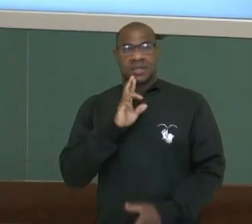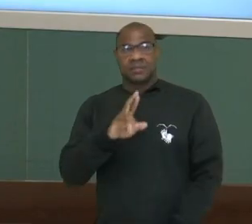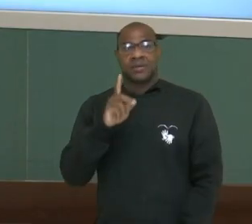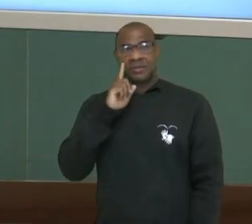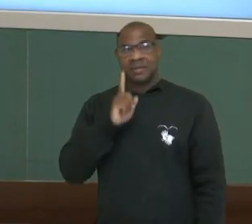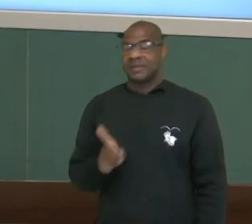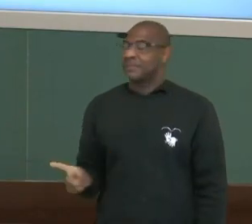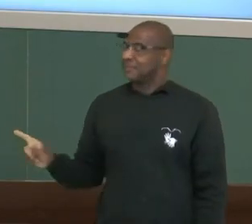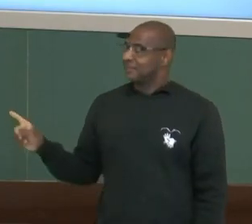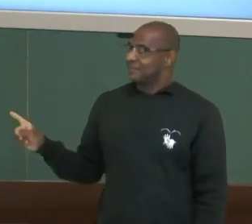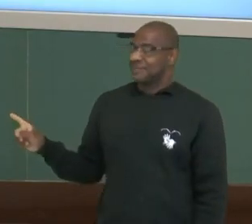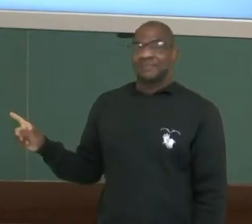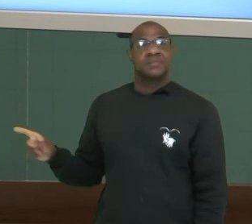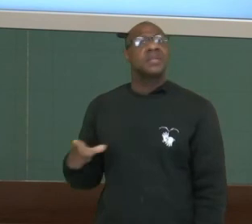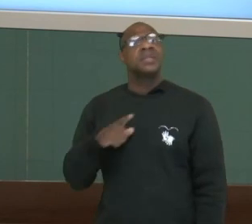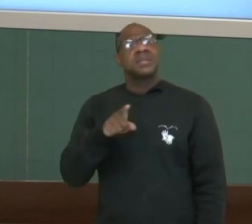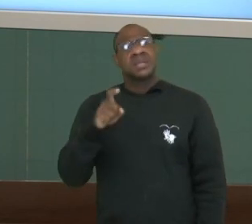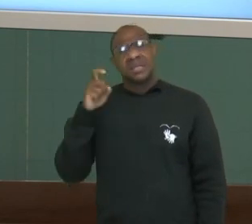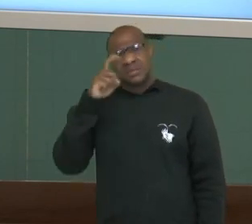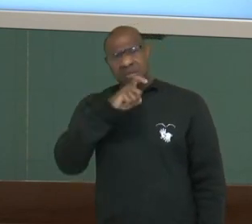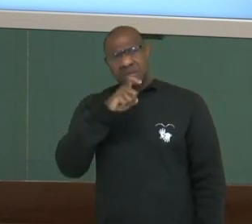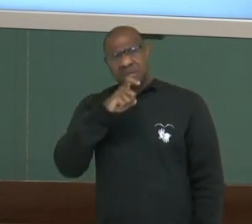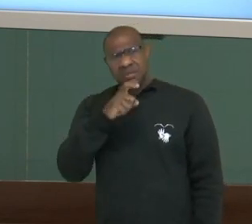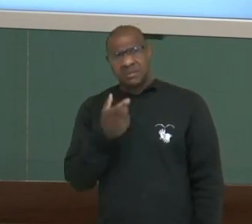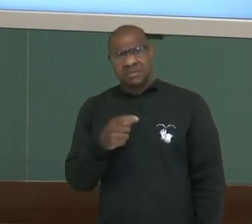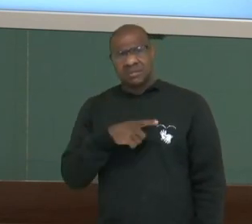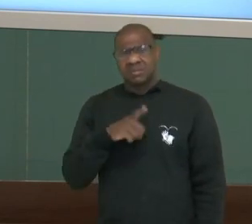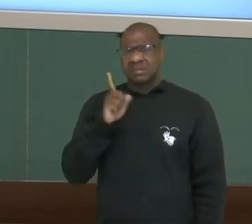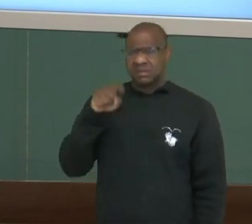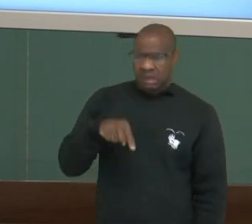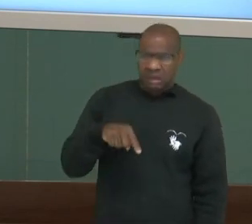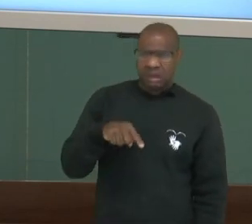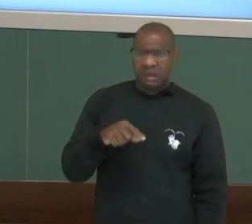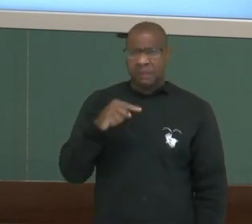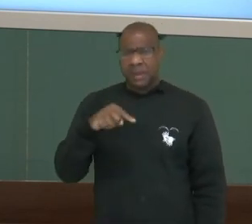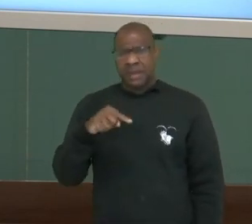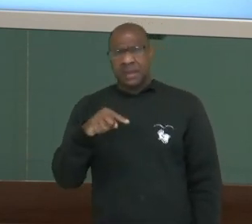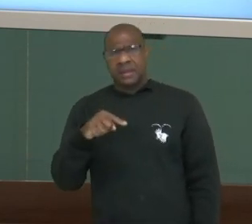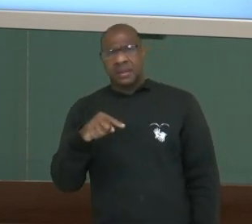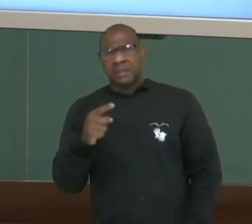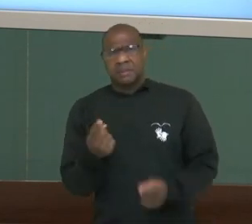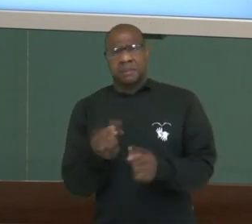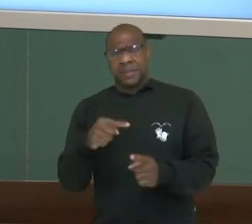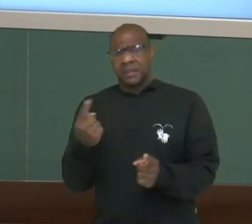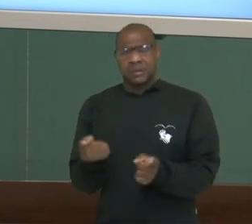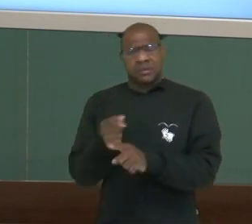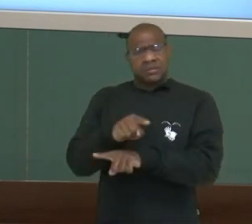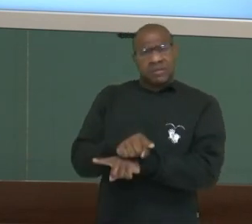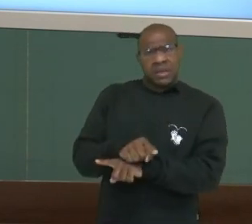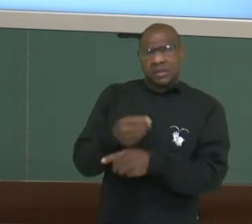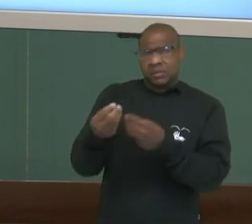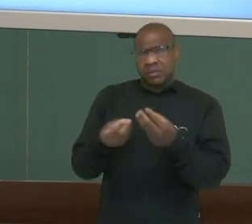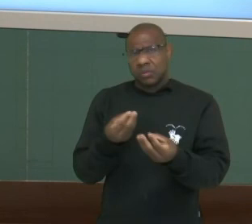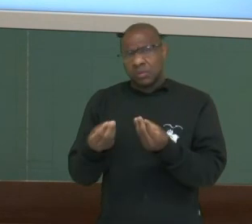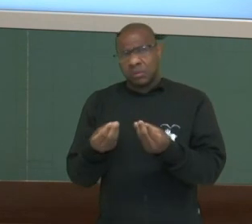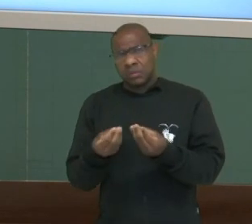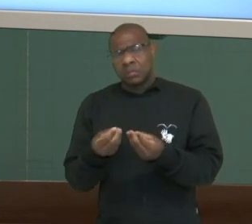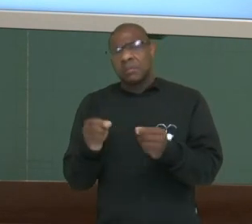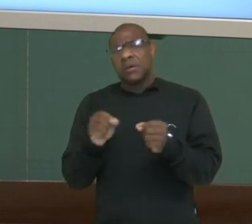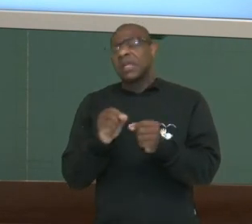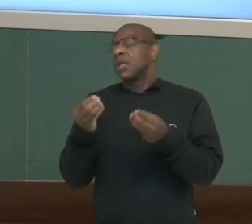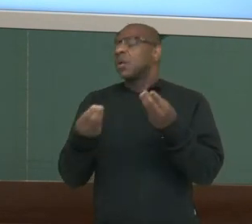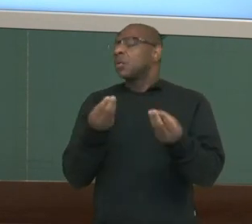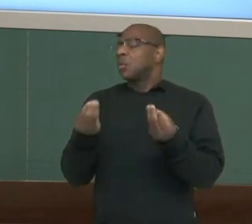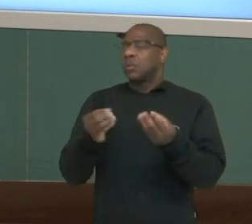Tranquilo? Se a gente tem dificuldade de verificar se elas são menos o inverso do coeficiente angular da outra, o que que eu posso